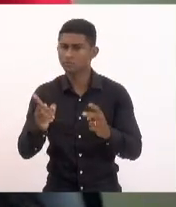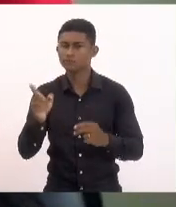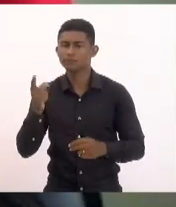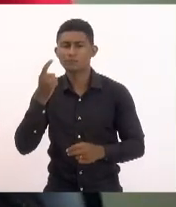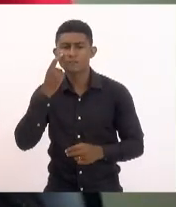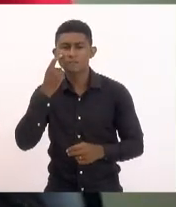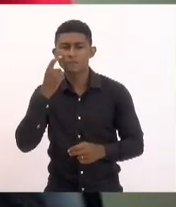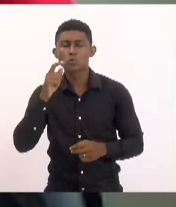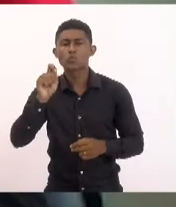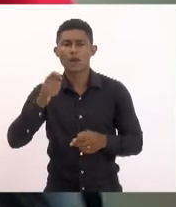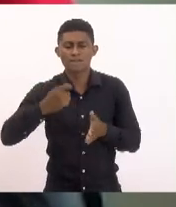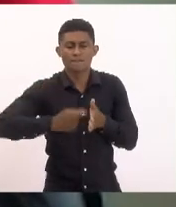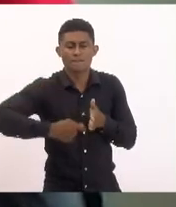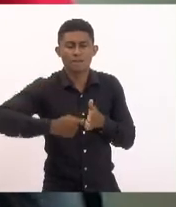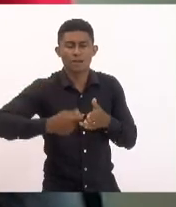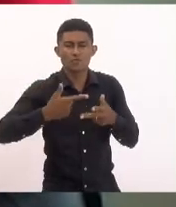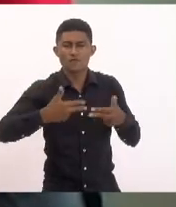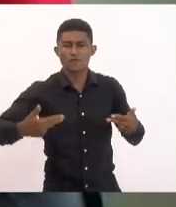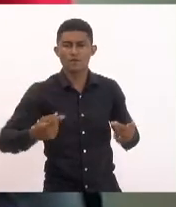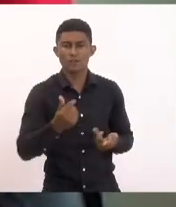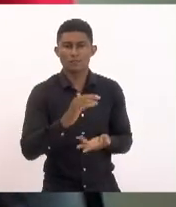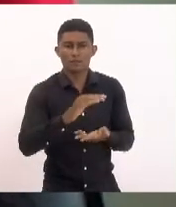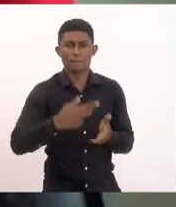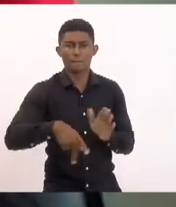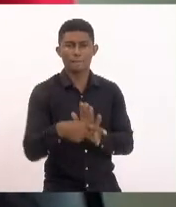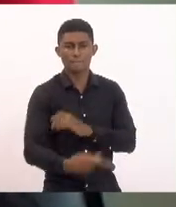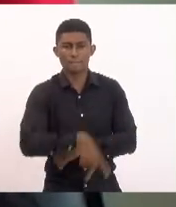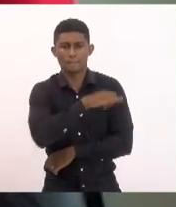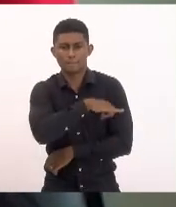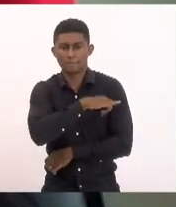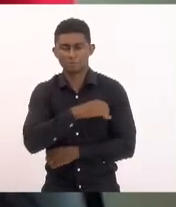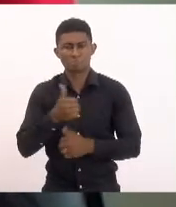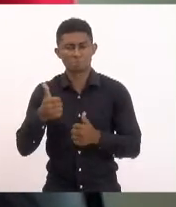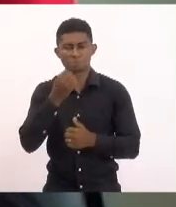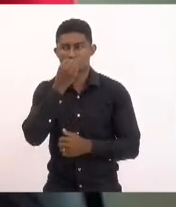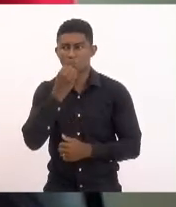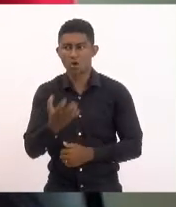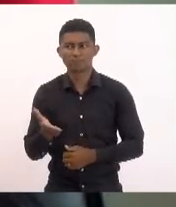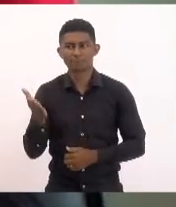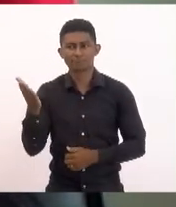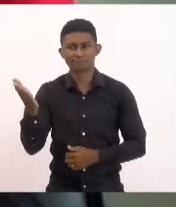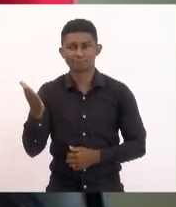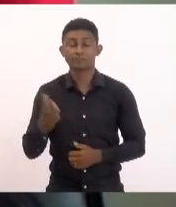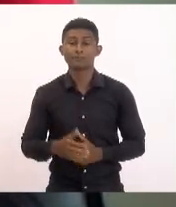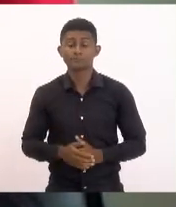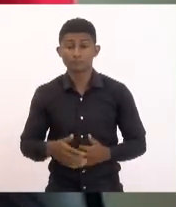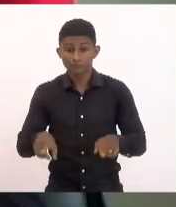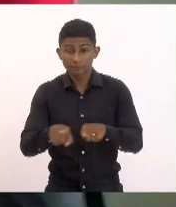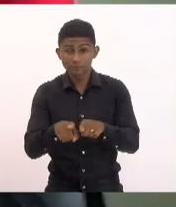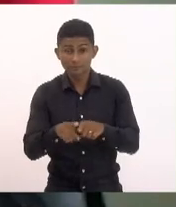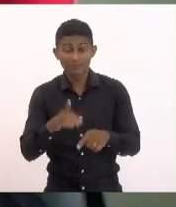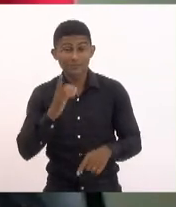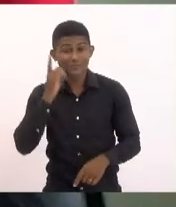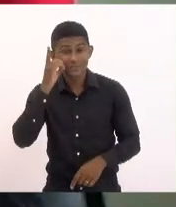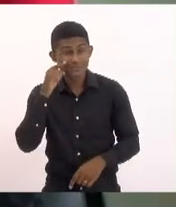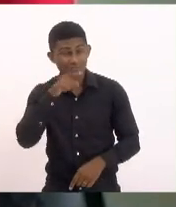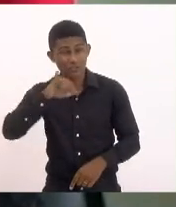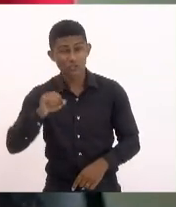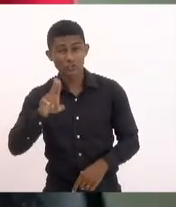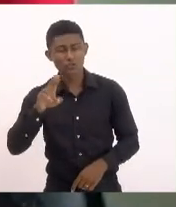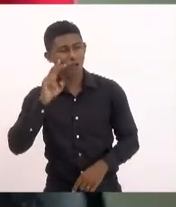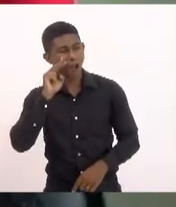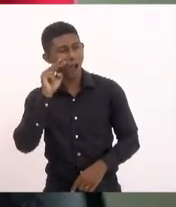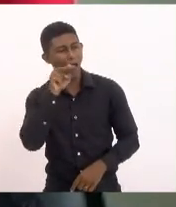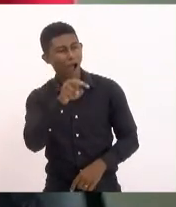questão fiscal e de recursos financeiros do Estado do Rio de Janeiro. É, dizia a deputada Tia Ju que é uma alegria vê-la aí